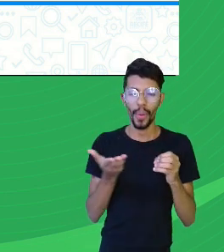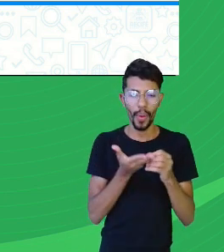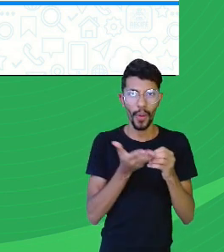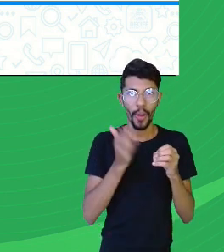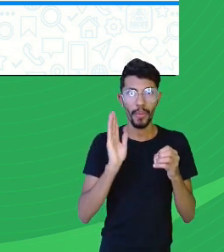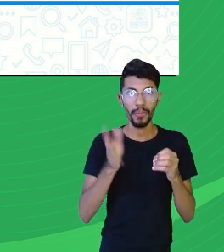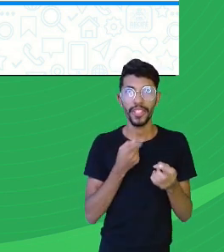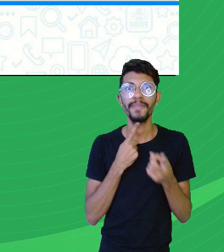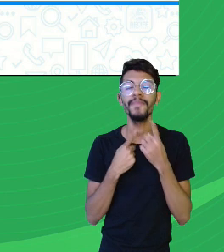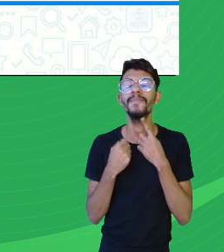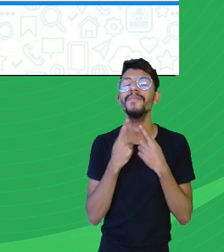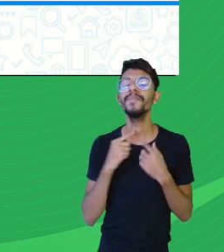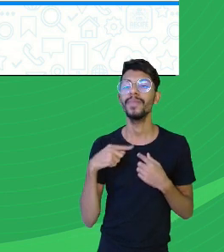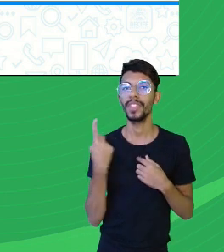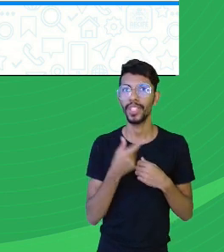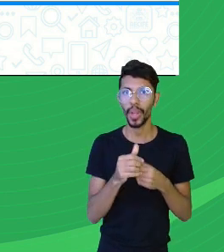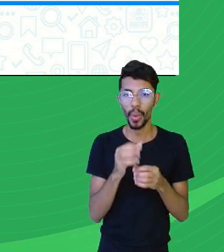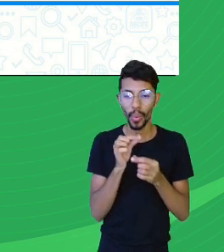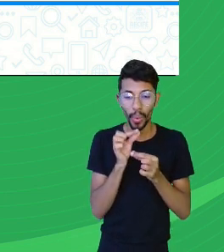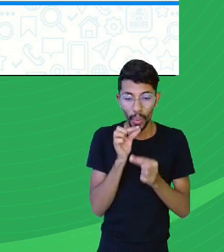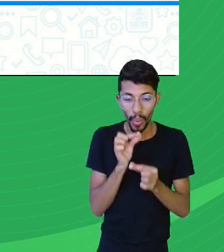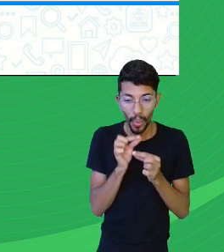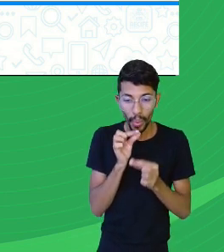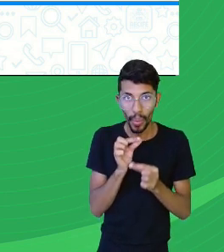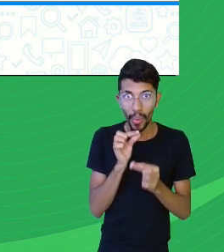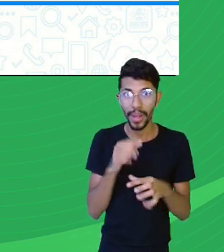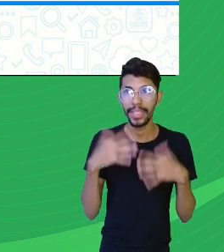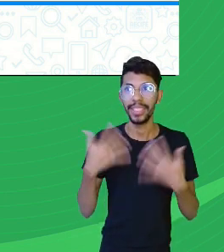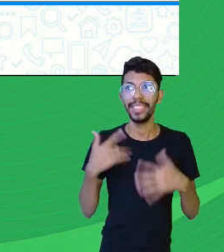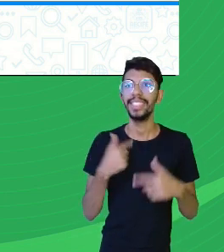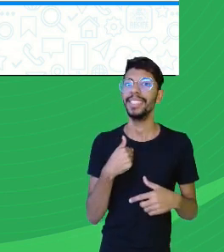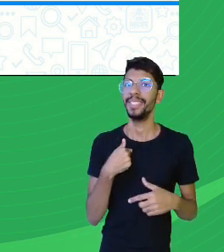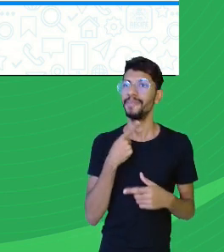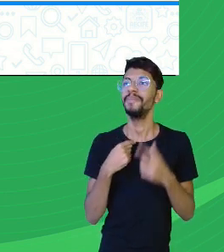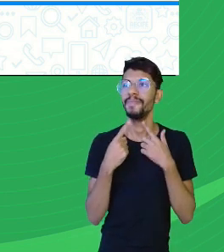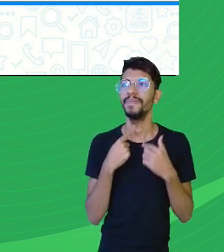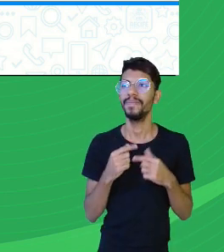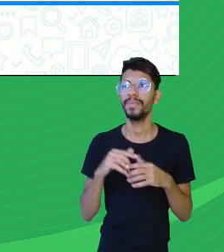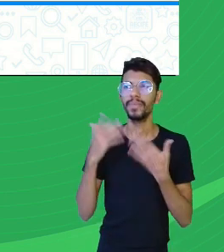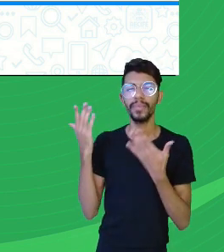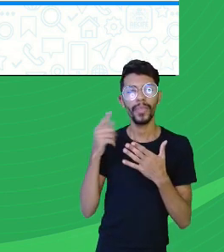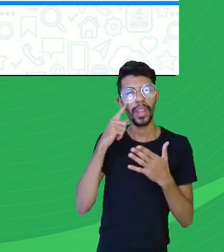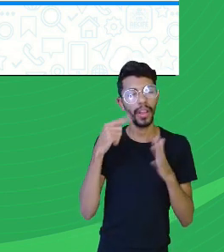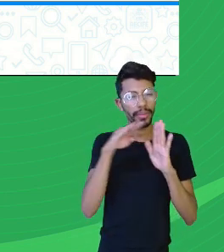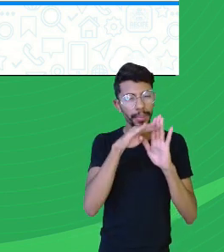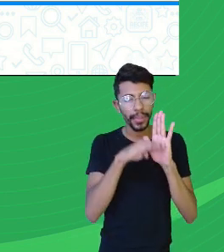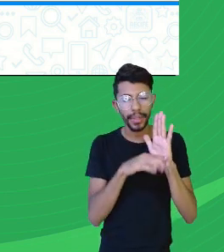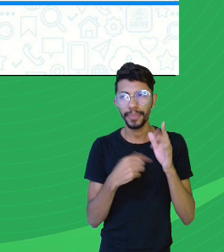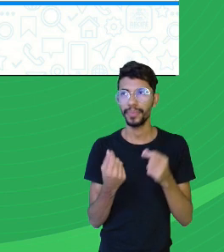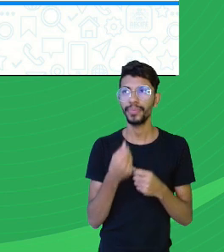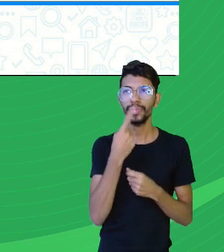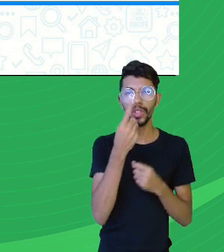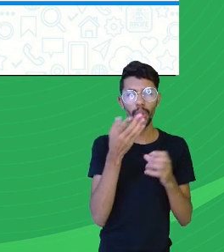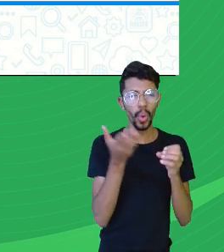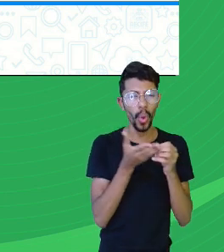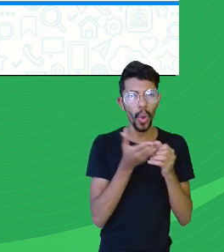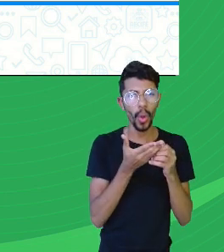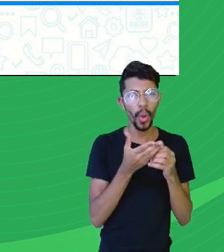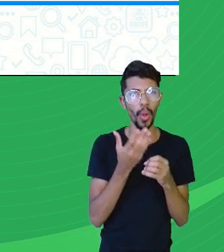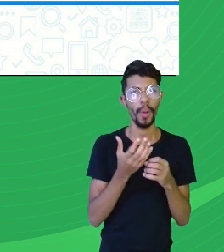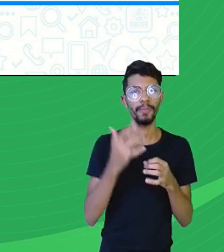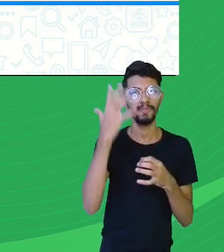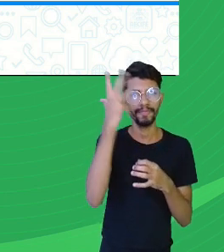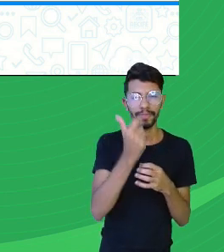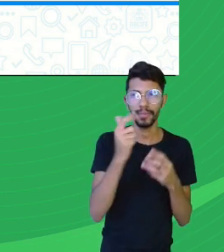gente tomar o milkshake. Pelo menos eu estou com vontade. Olha só os ingredientes. 1 copo de leite,